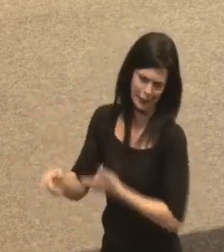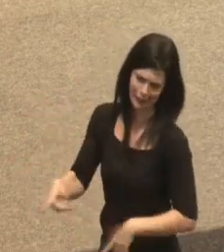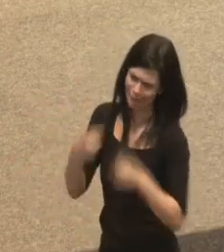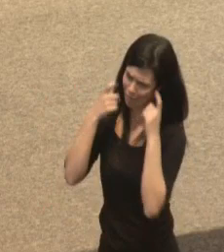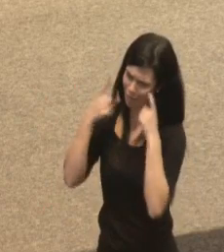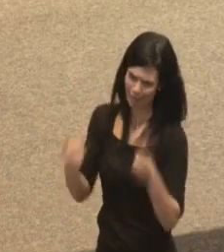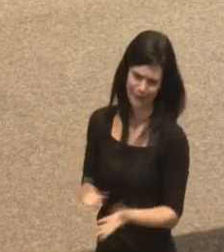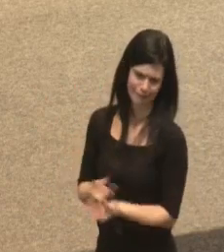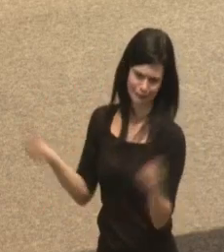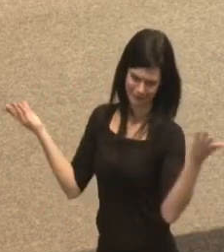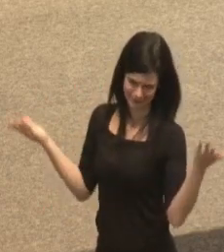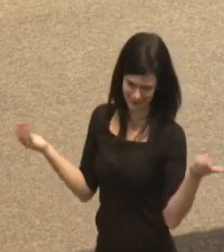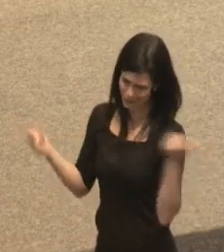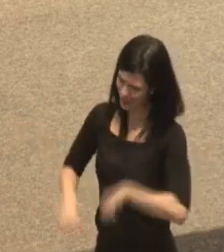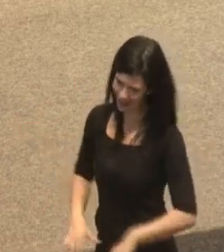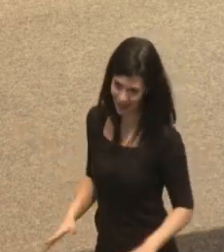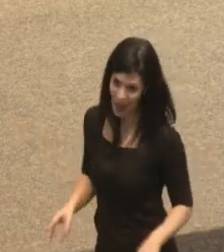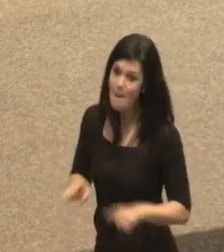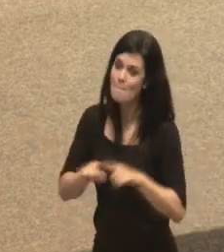transforma vidas.